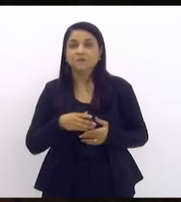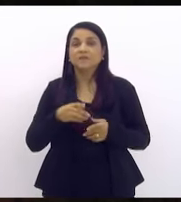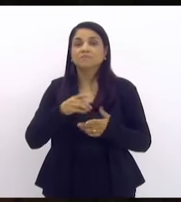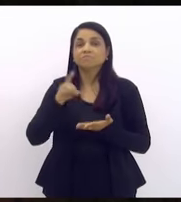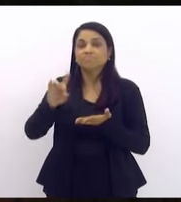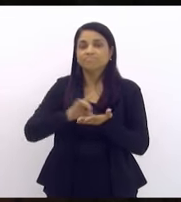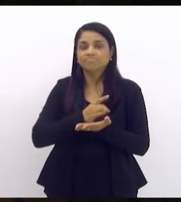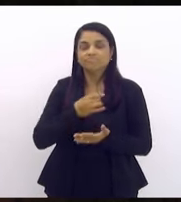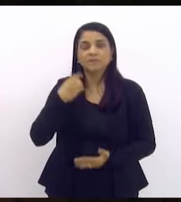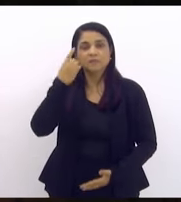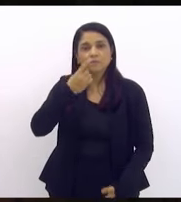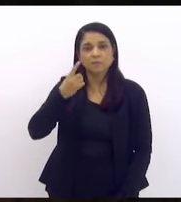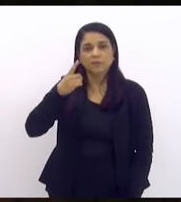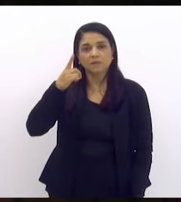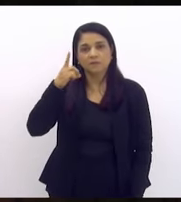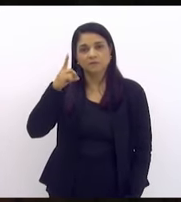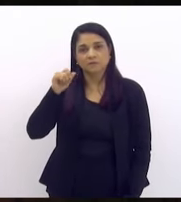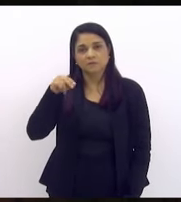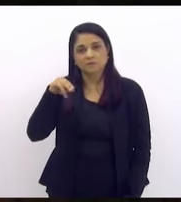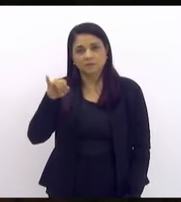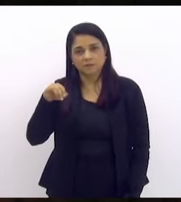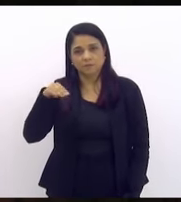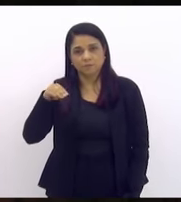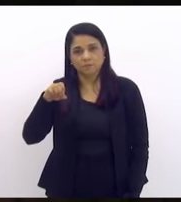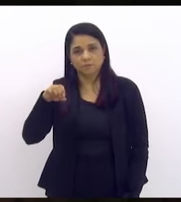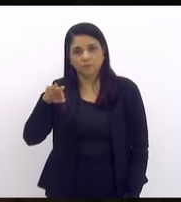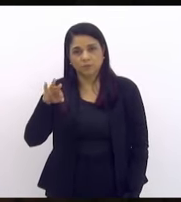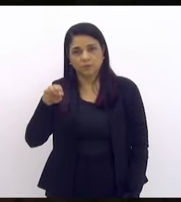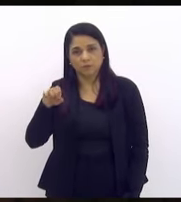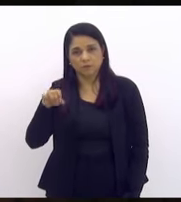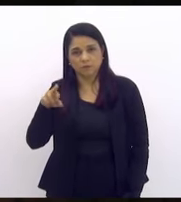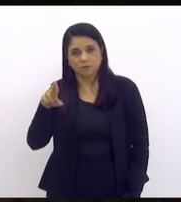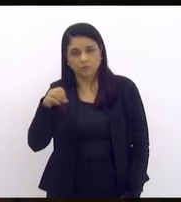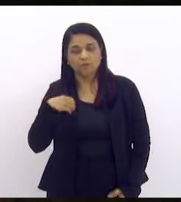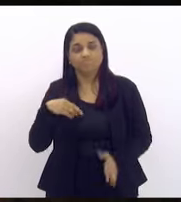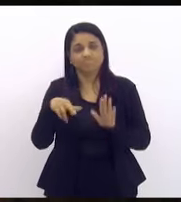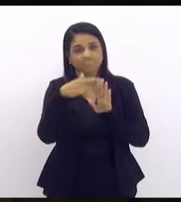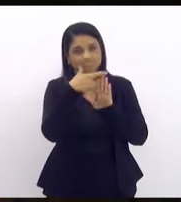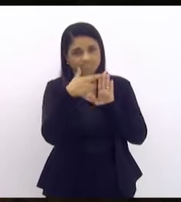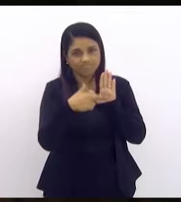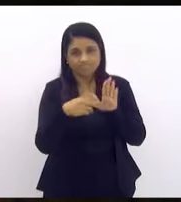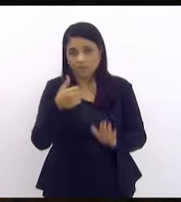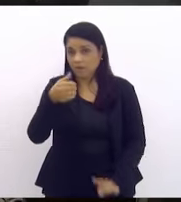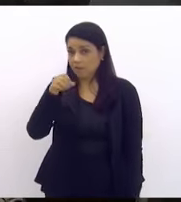Dani Monteiro. Vossa Excelência dispõe de 10 minutos no tempo regimental.